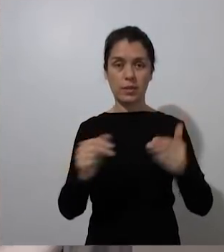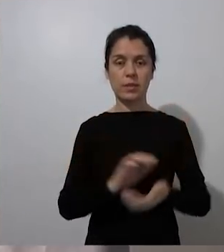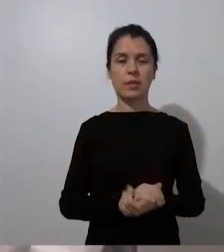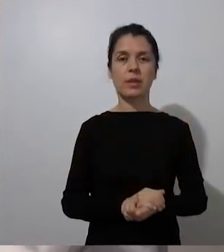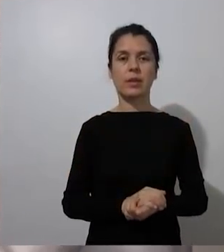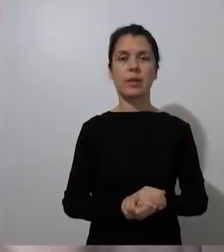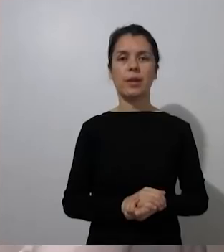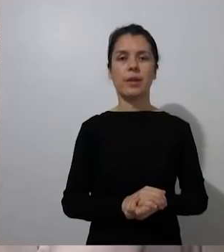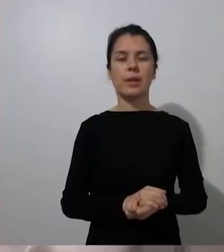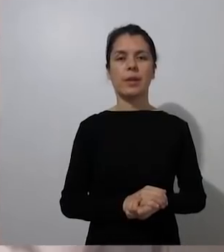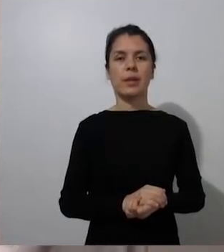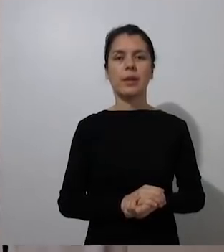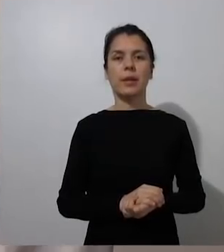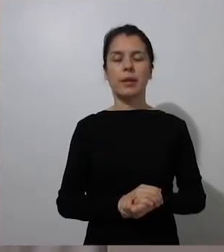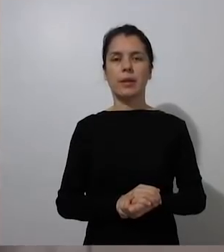O terceiro